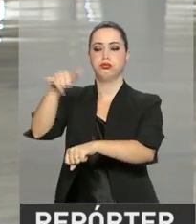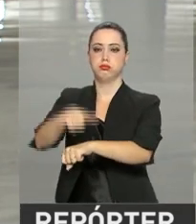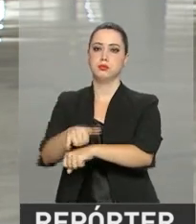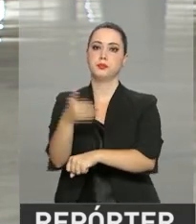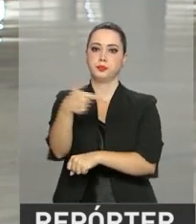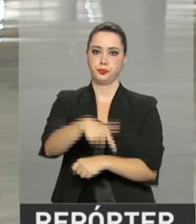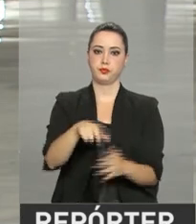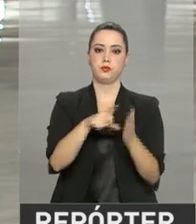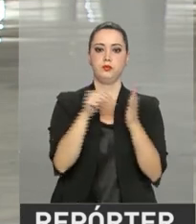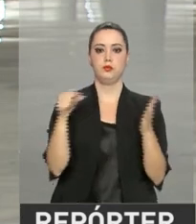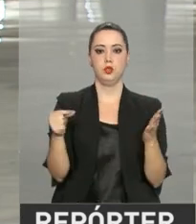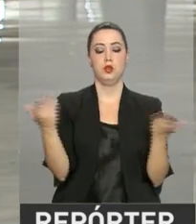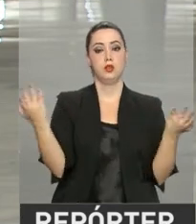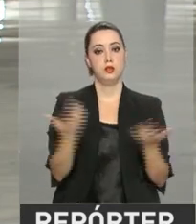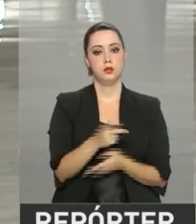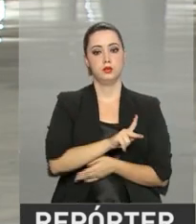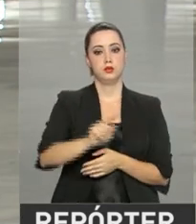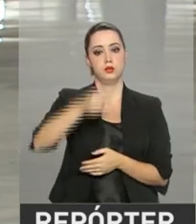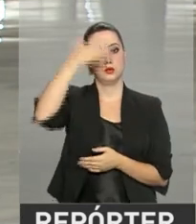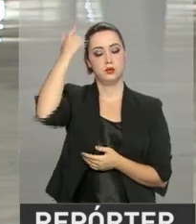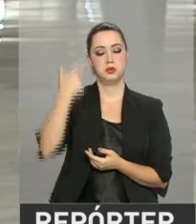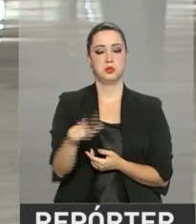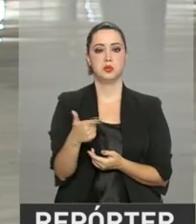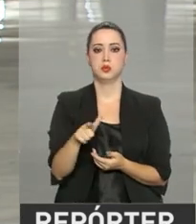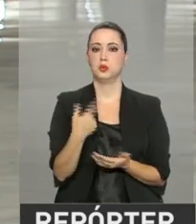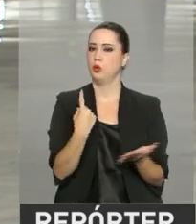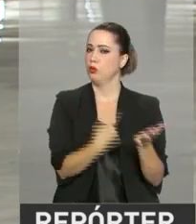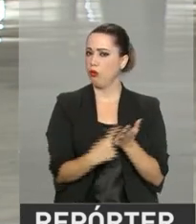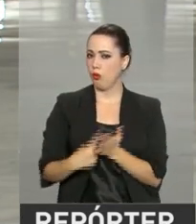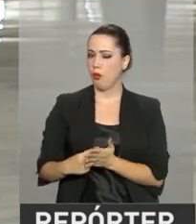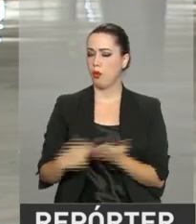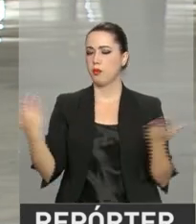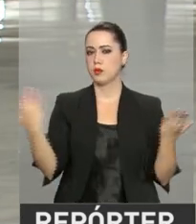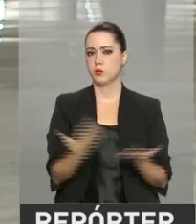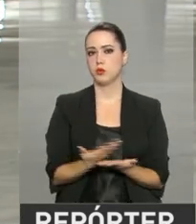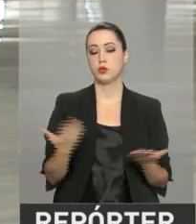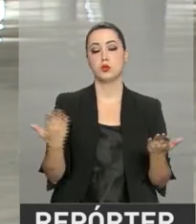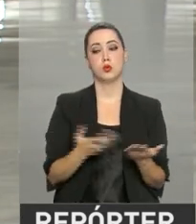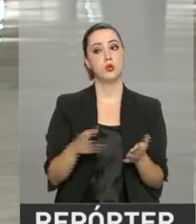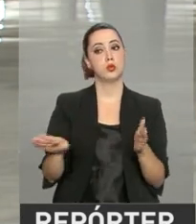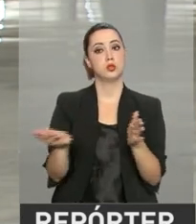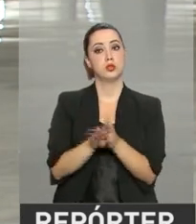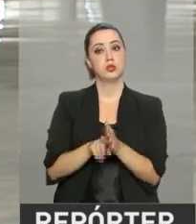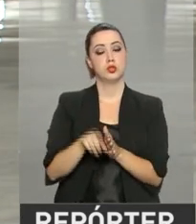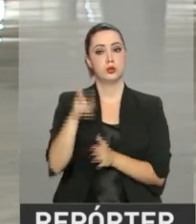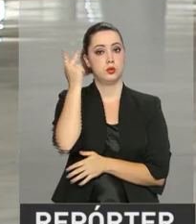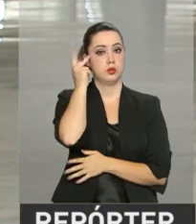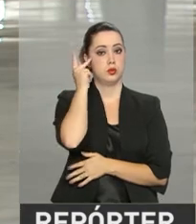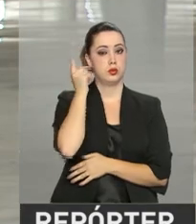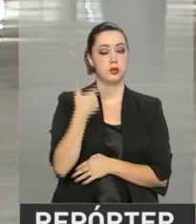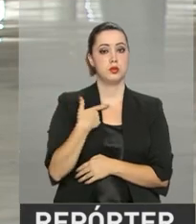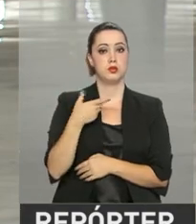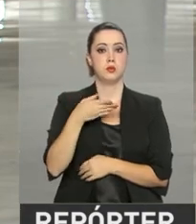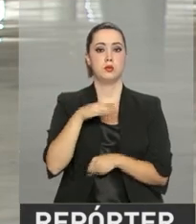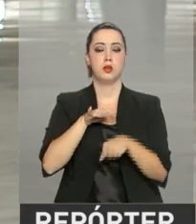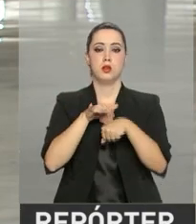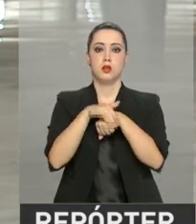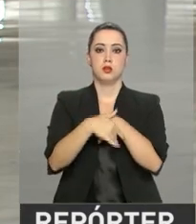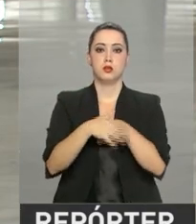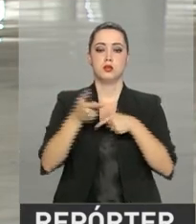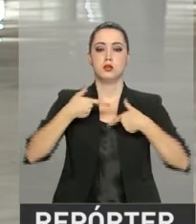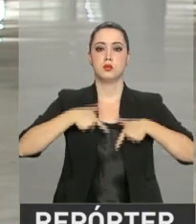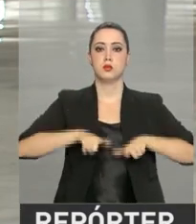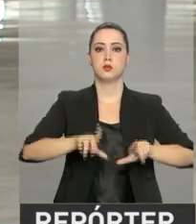presidente michel temer não tem compromissos oficiais nesta tarde ainda hoje ele embarca para são paulo onde recebe à noite o prêmio líder do brasil